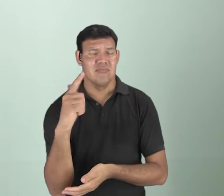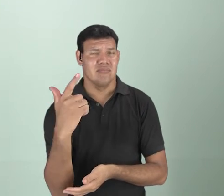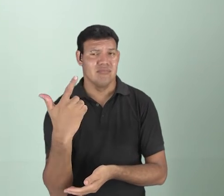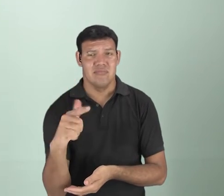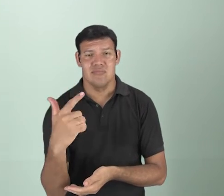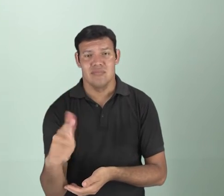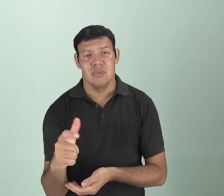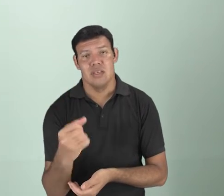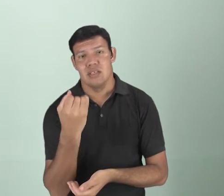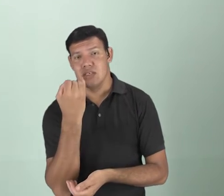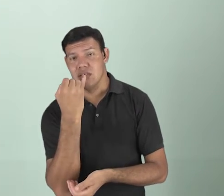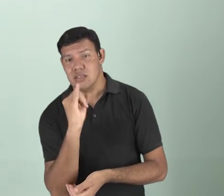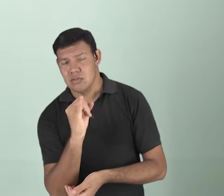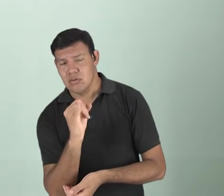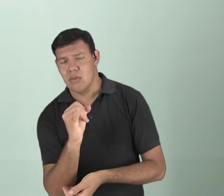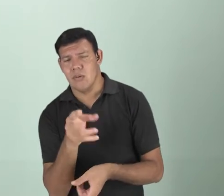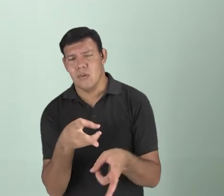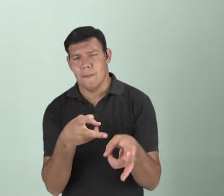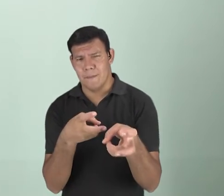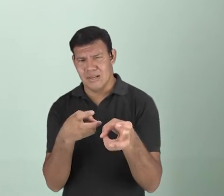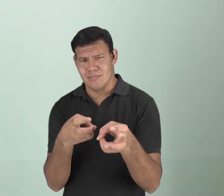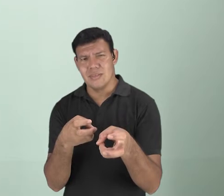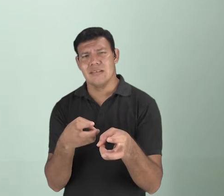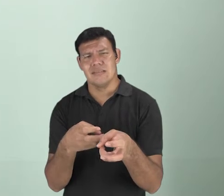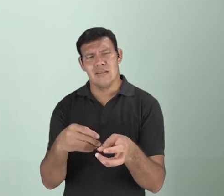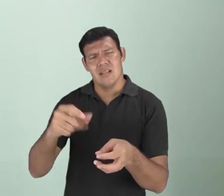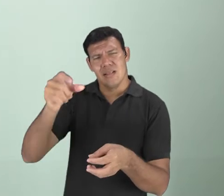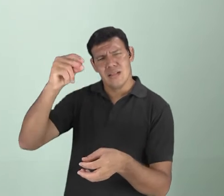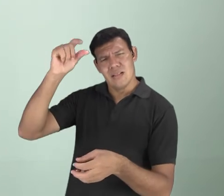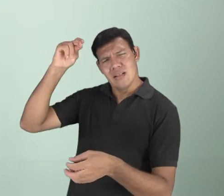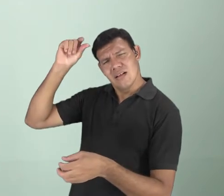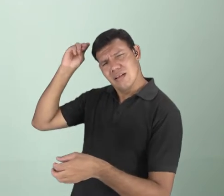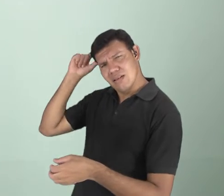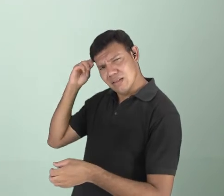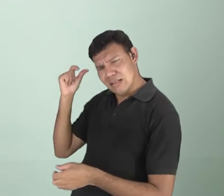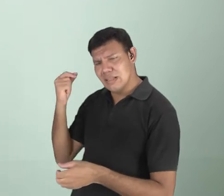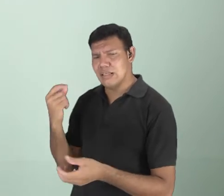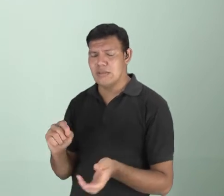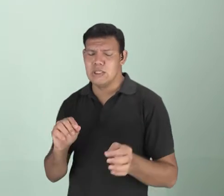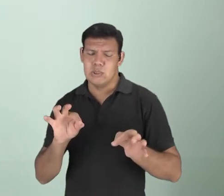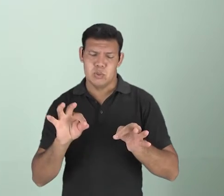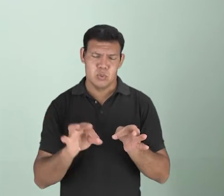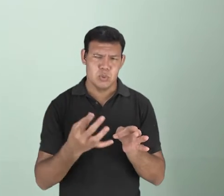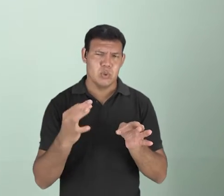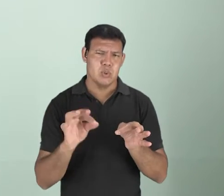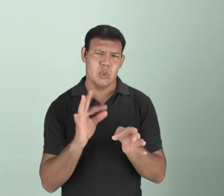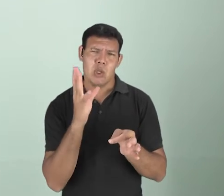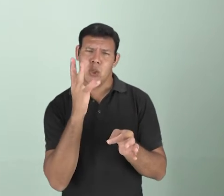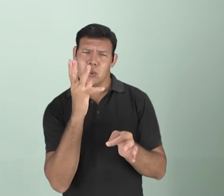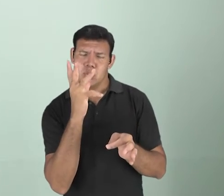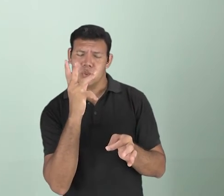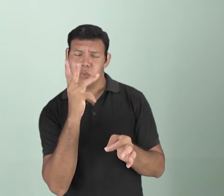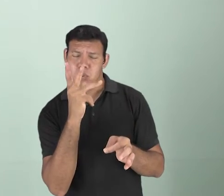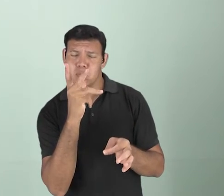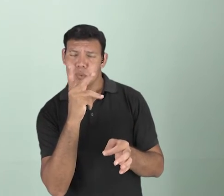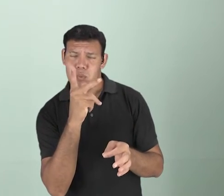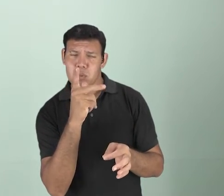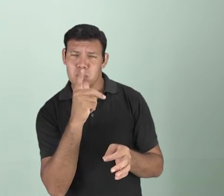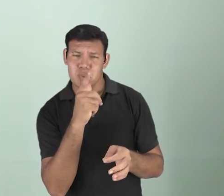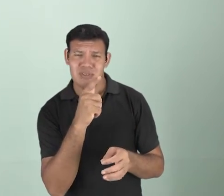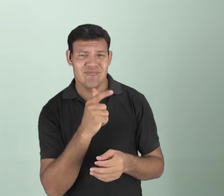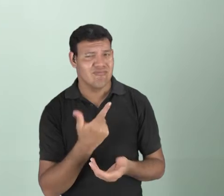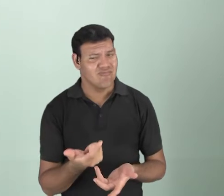Se nós levarmos em consideração o trabalho artesanal, que é um trabalho eminentemente manual, ele